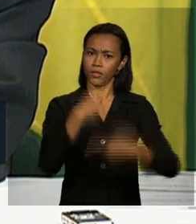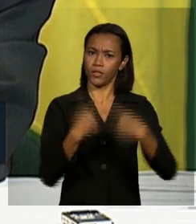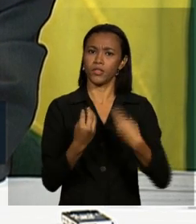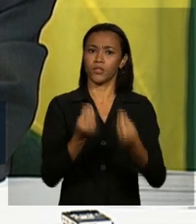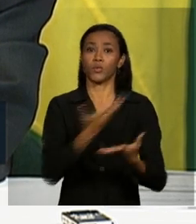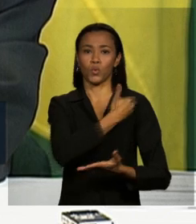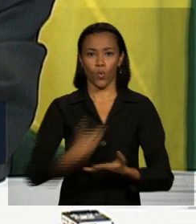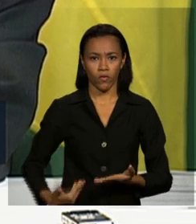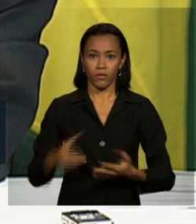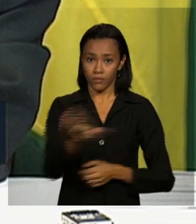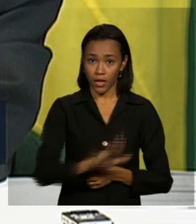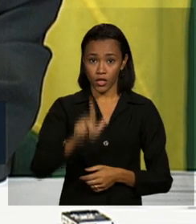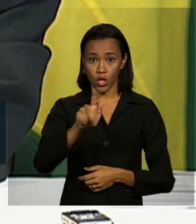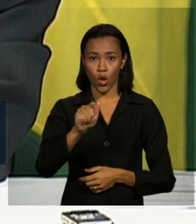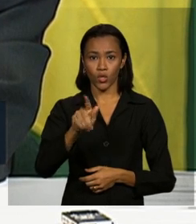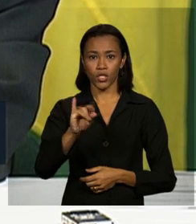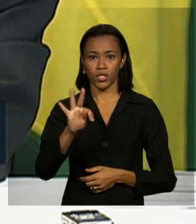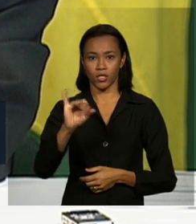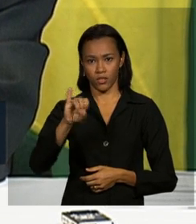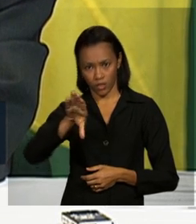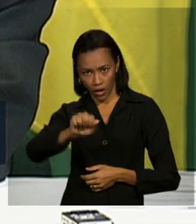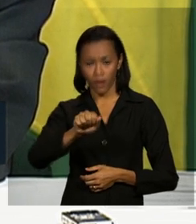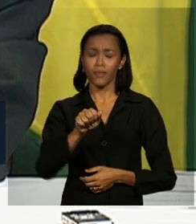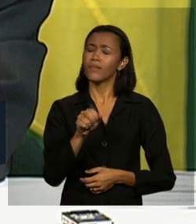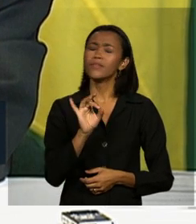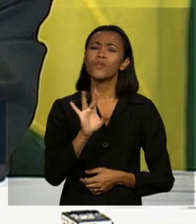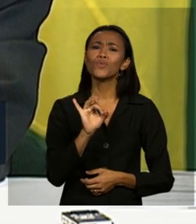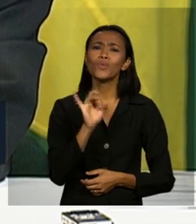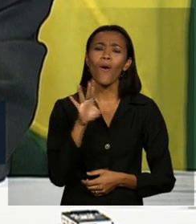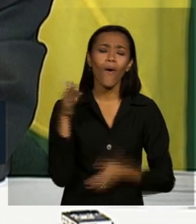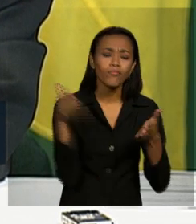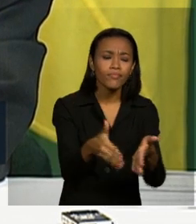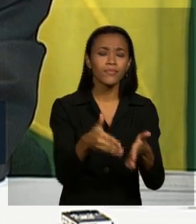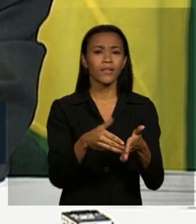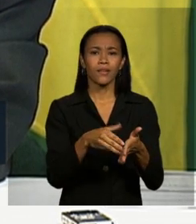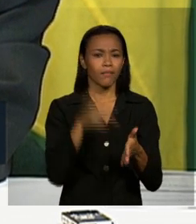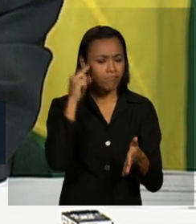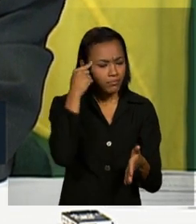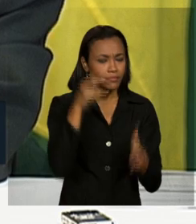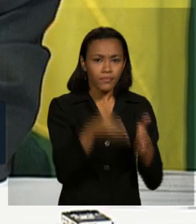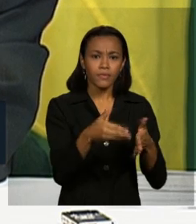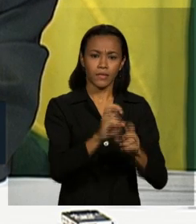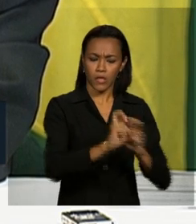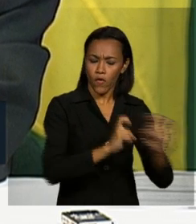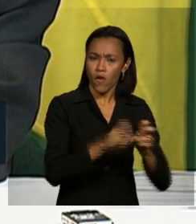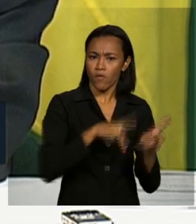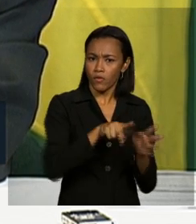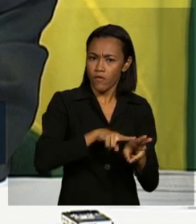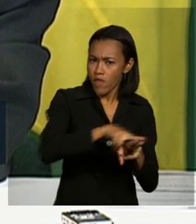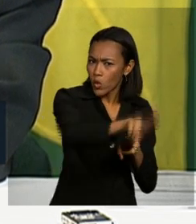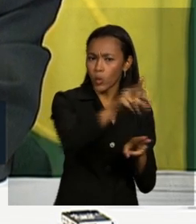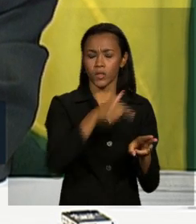governamental na área de l logística mas atuando não só no que diz respeito a rodovias ferrovias mas rodovias